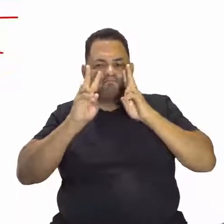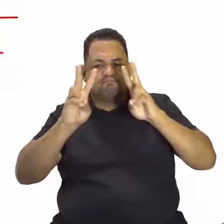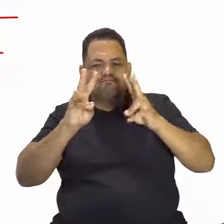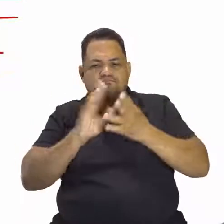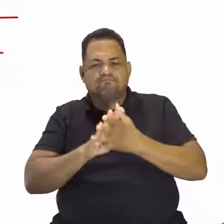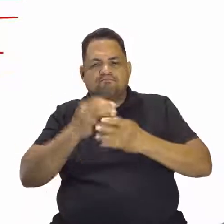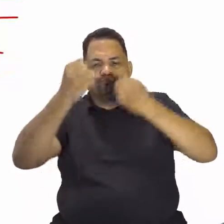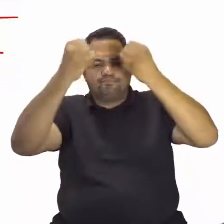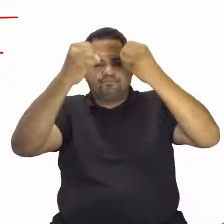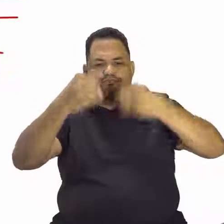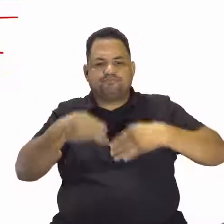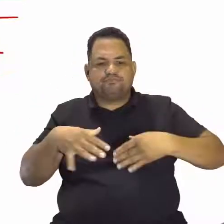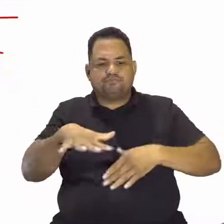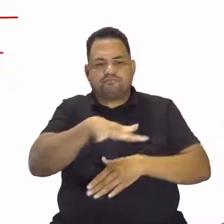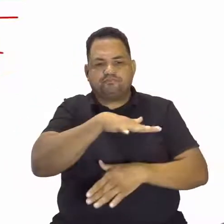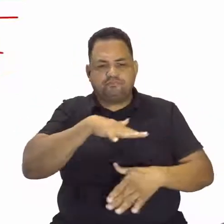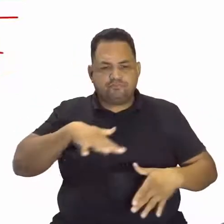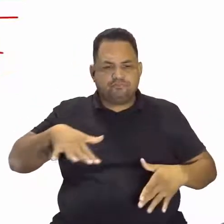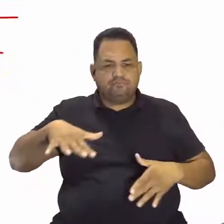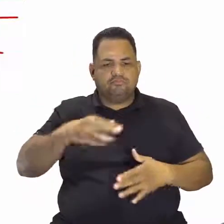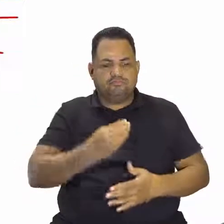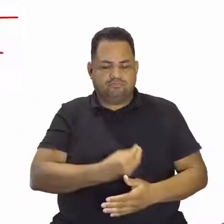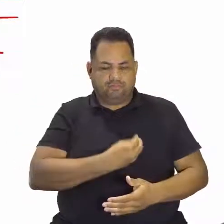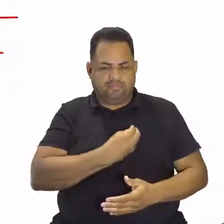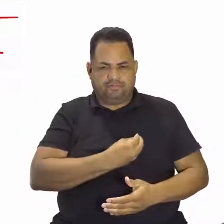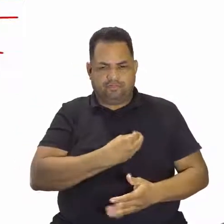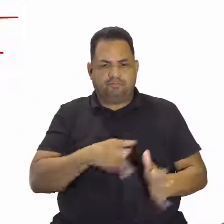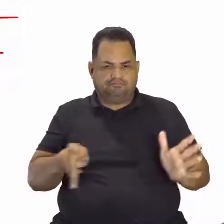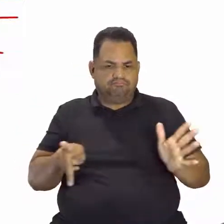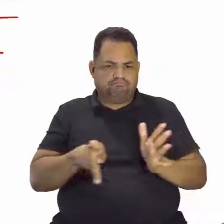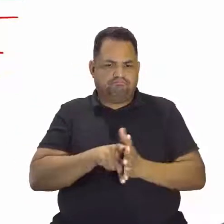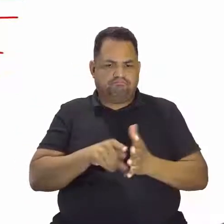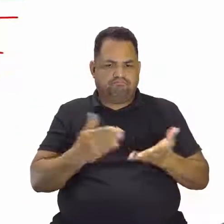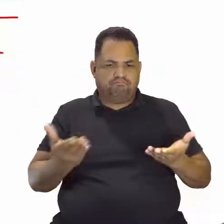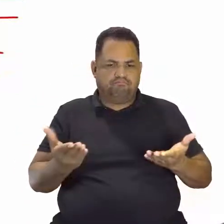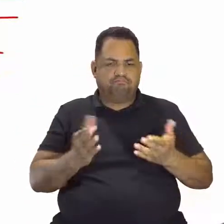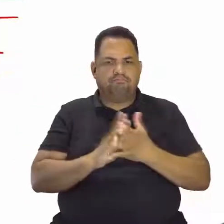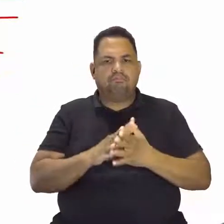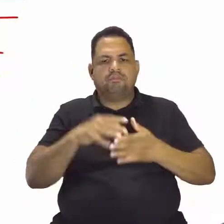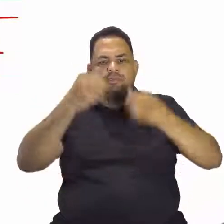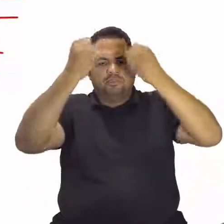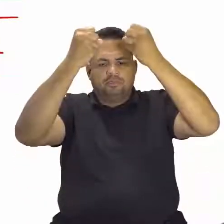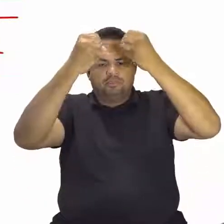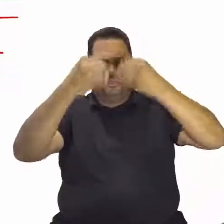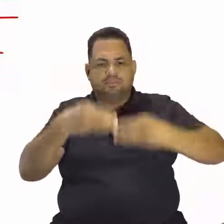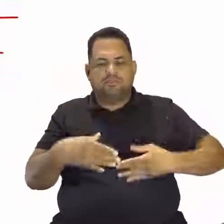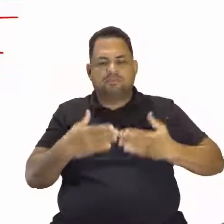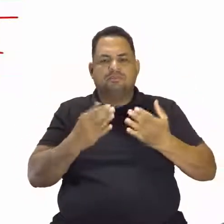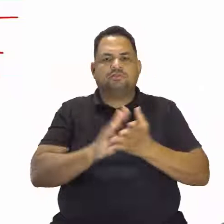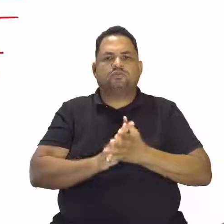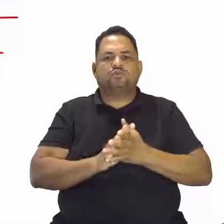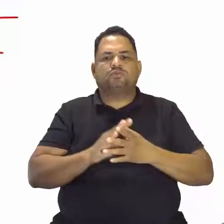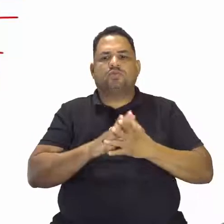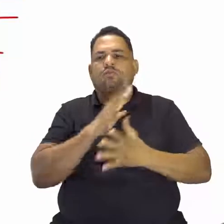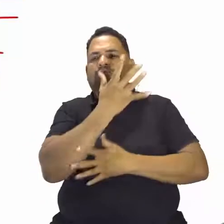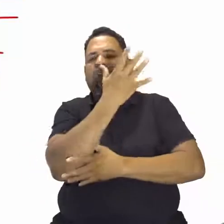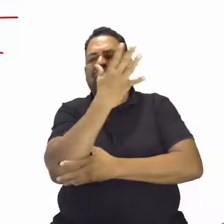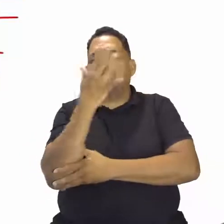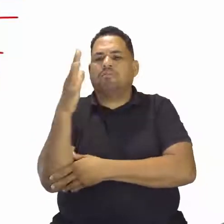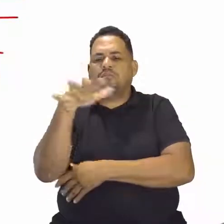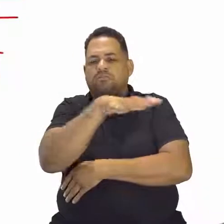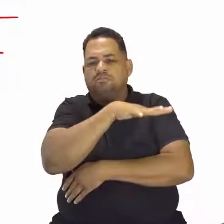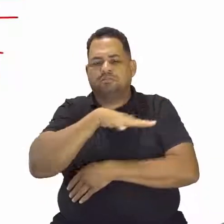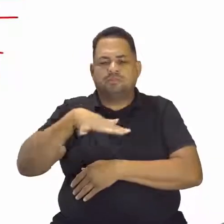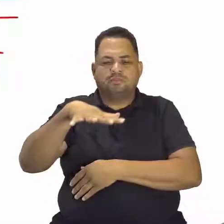permeia a vida deles, né? Que é aí explicações sobre a paisagem, a geomorfologia e a relação